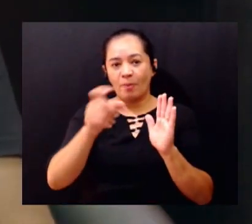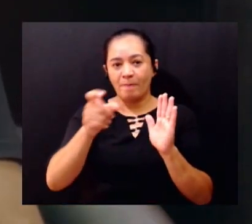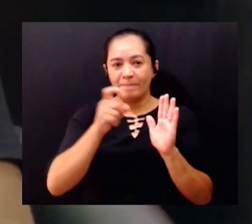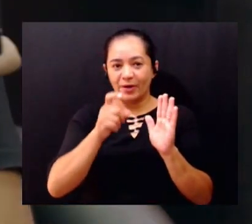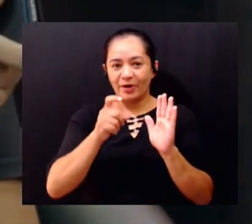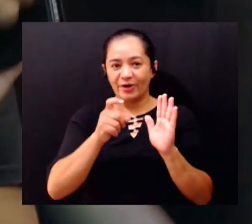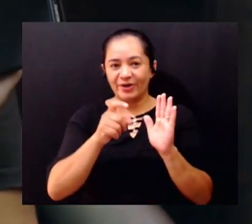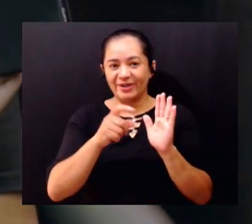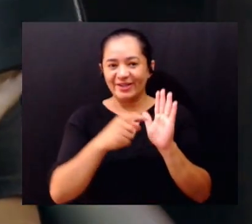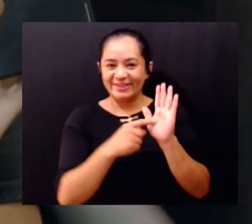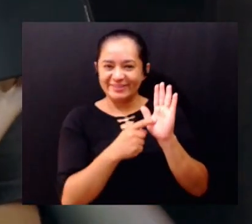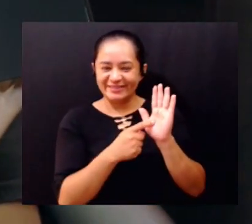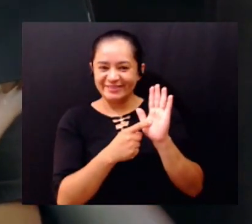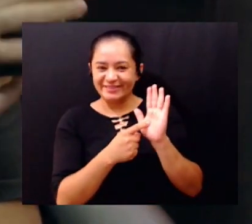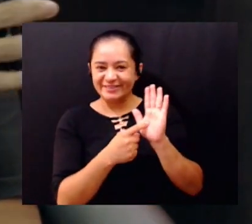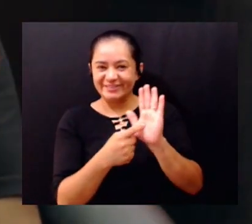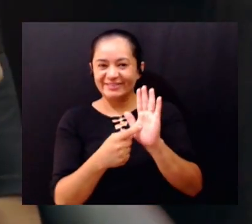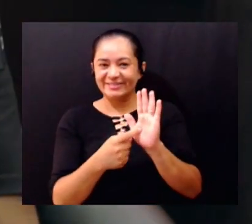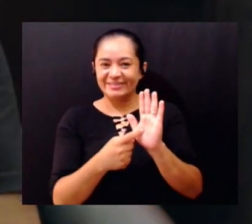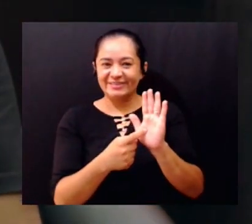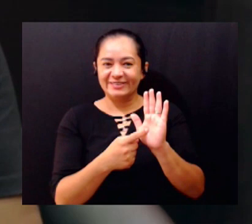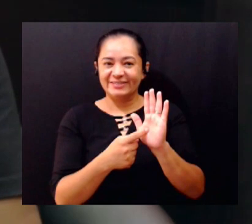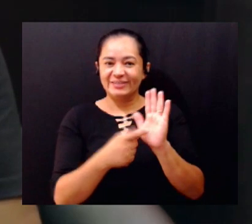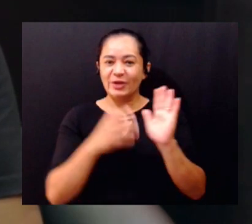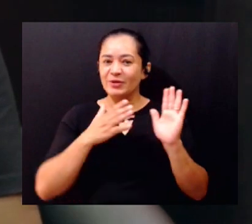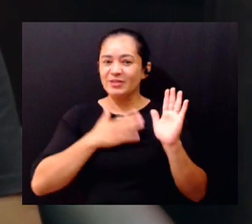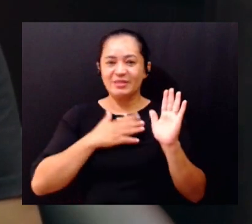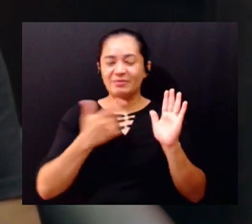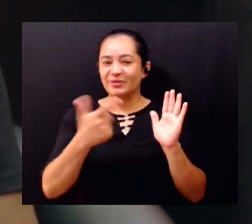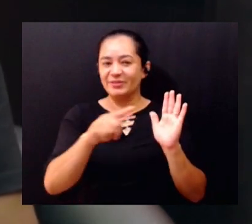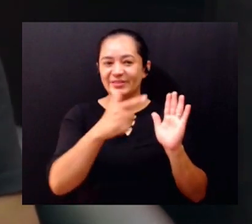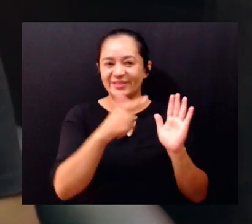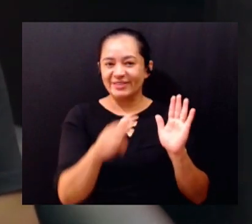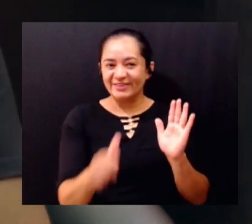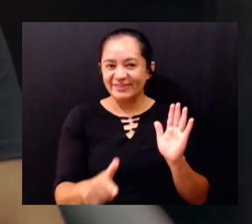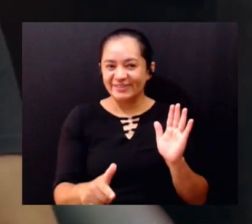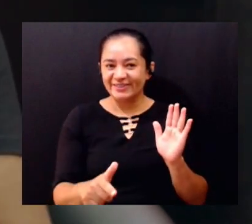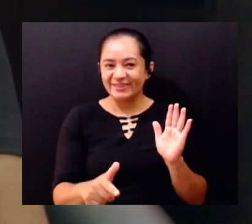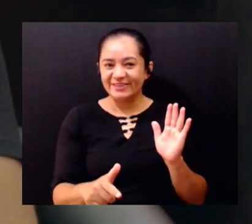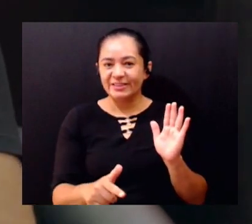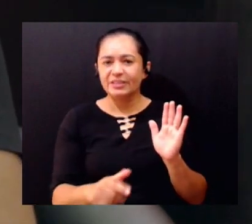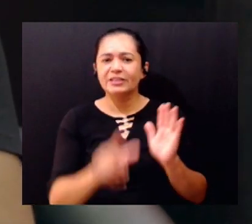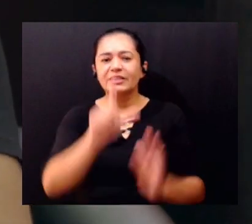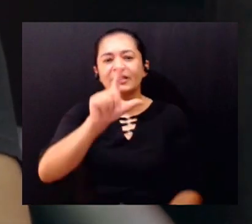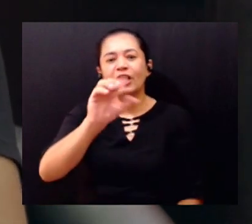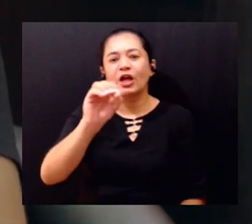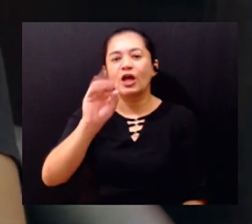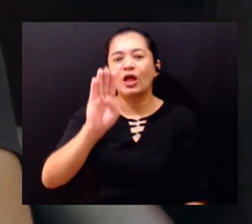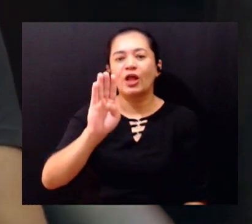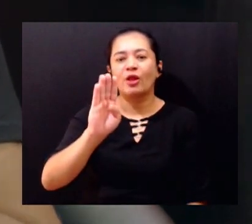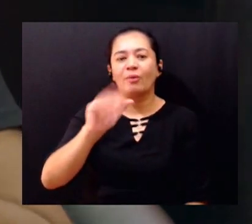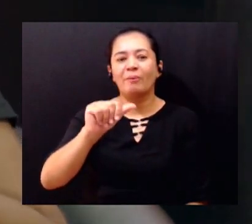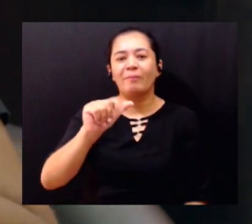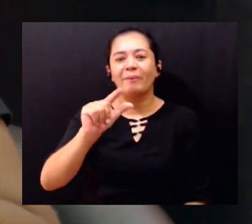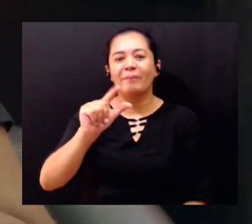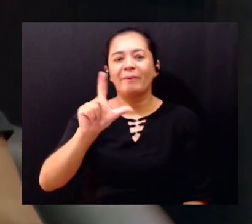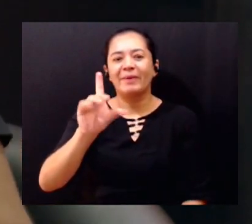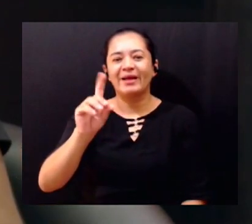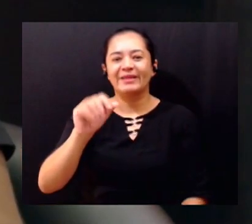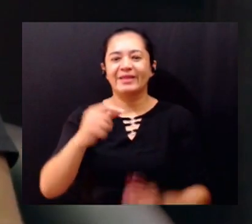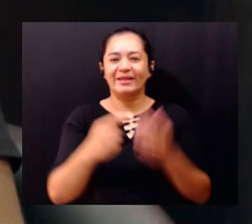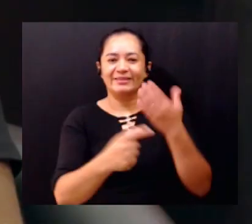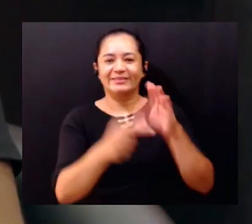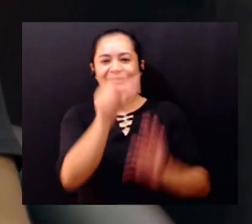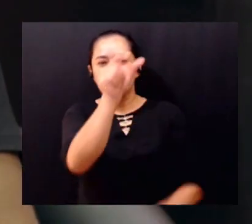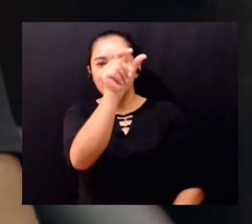legal. Meus quadrinhos não tinham lombada suficiente para ficar bonita na O estante. que é lombada? É Fala isso pra aqui, gente ó. aí, professor. Essa lateral aqui, ó. Tá